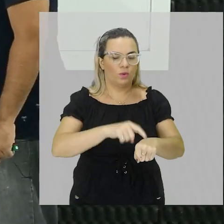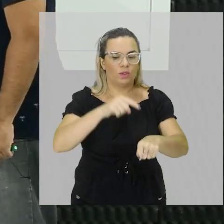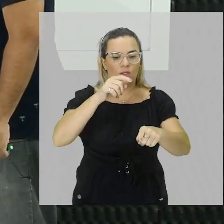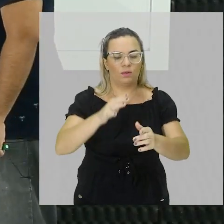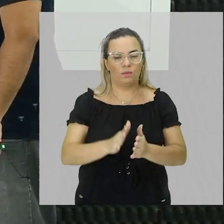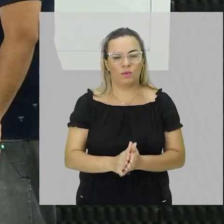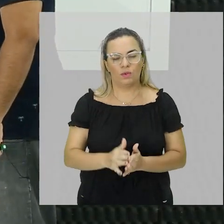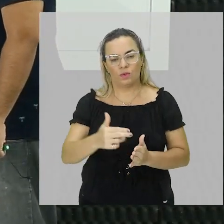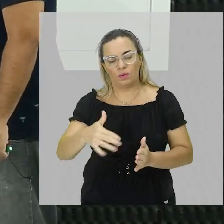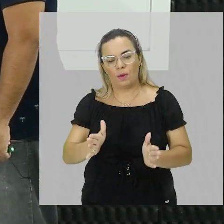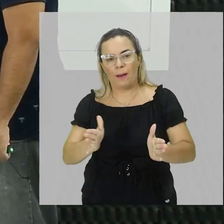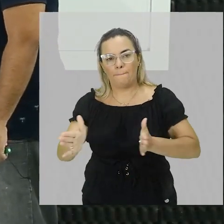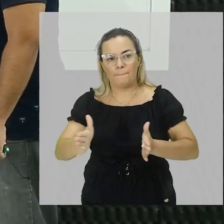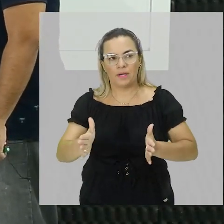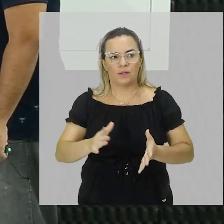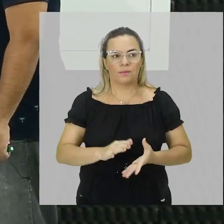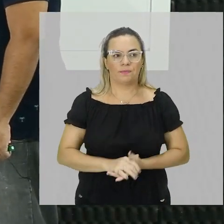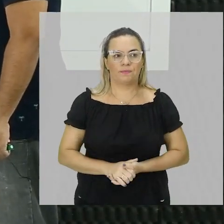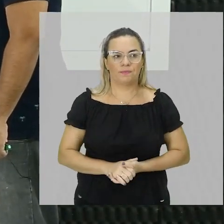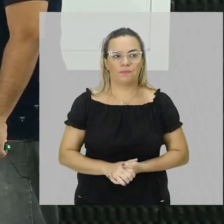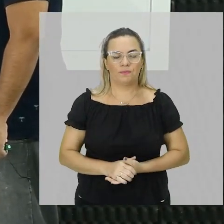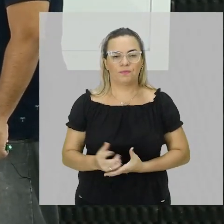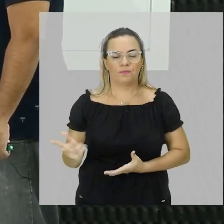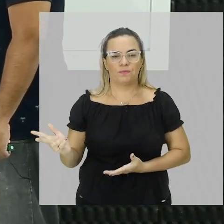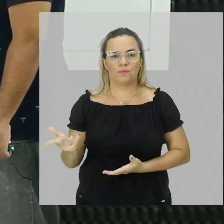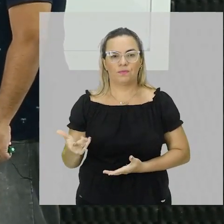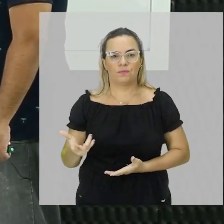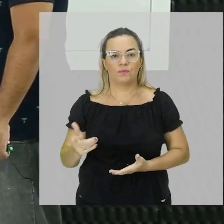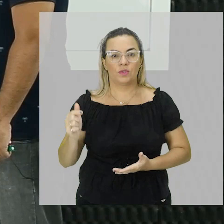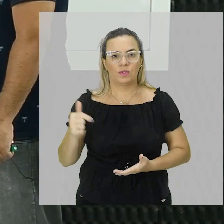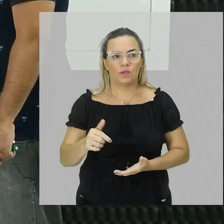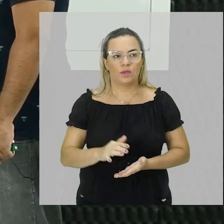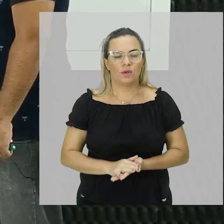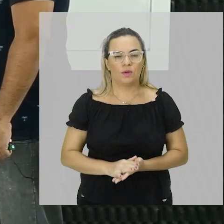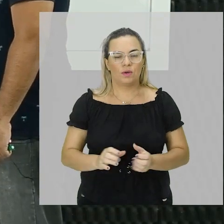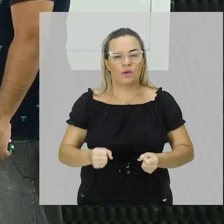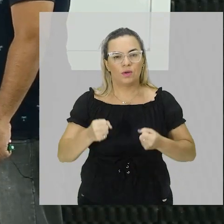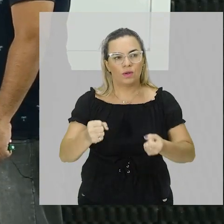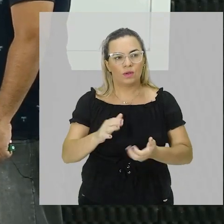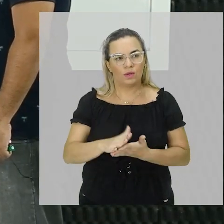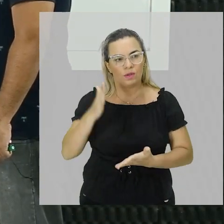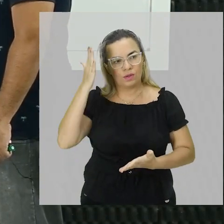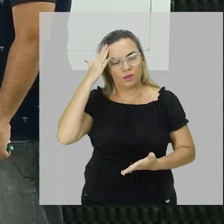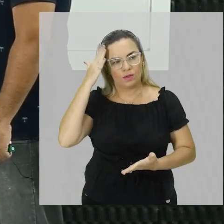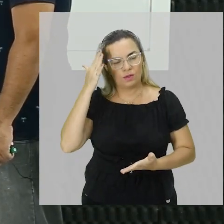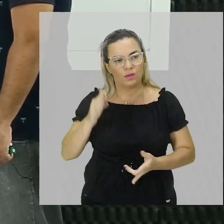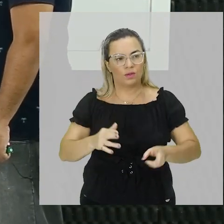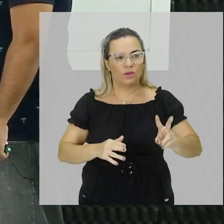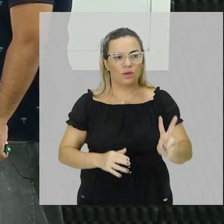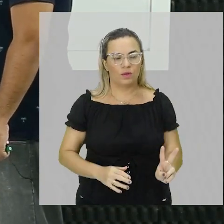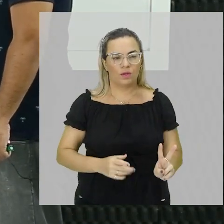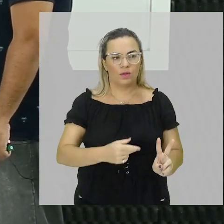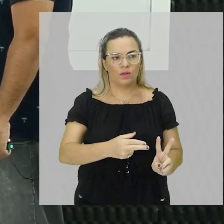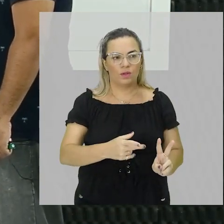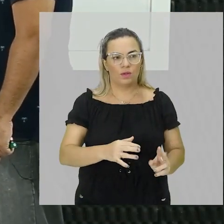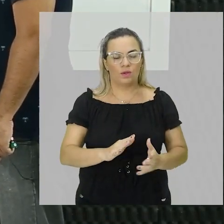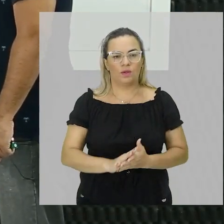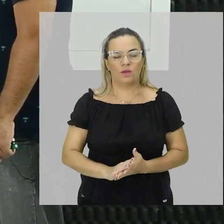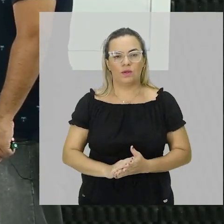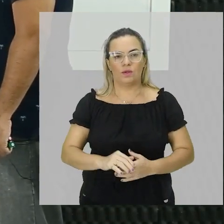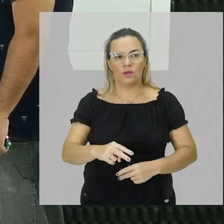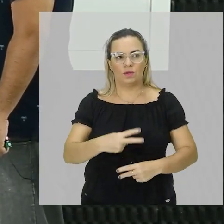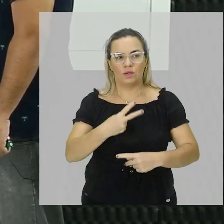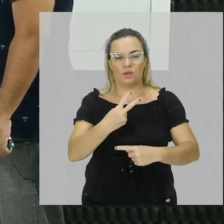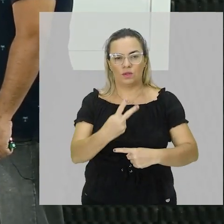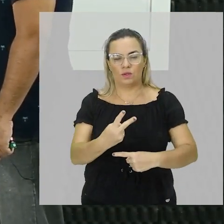posso, né, escrever minha velocidade em função, né, da circunferência, que é